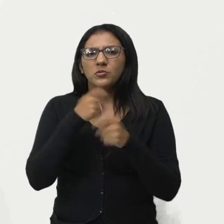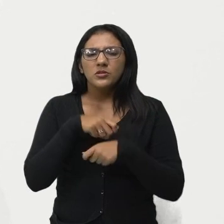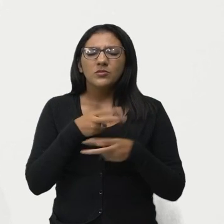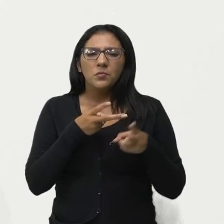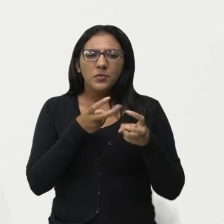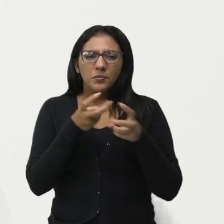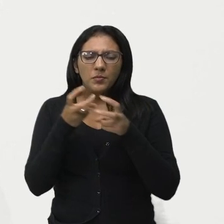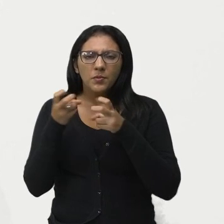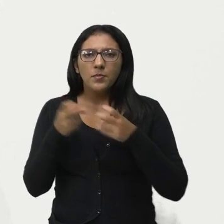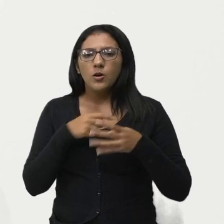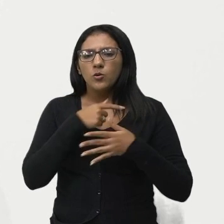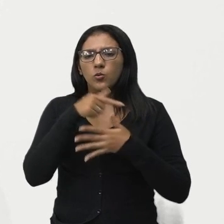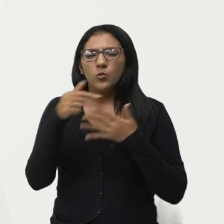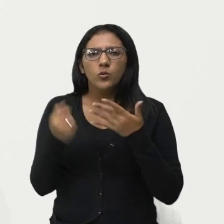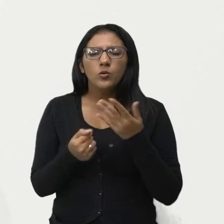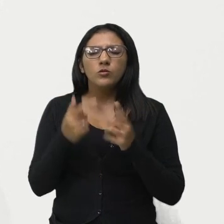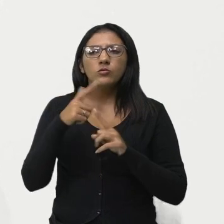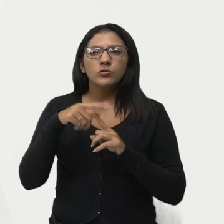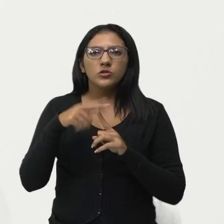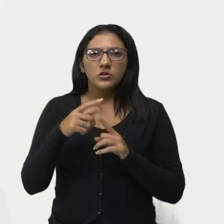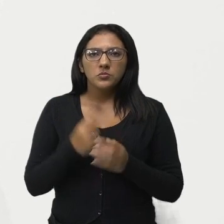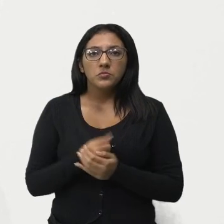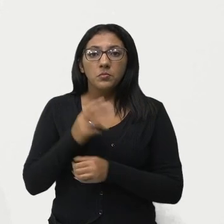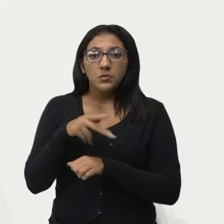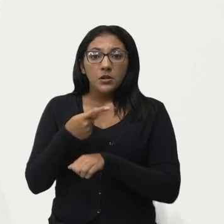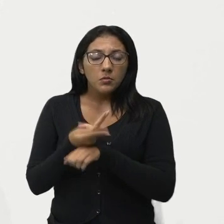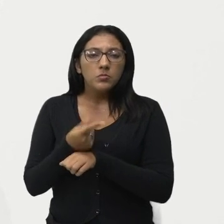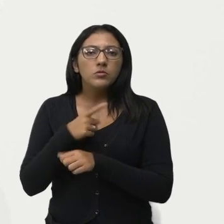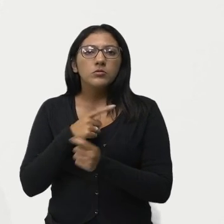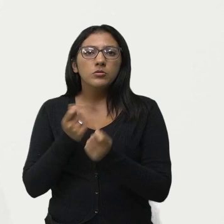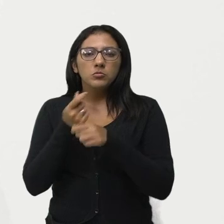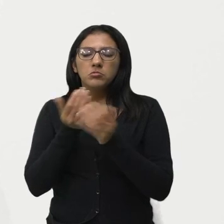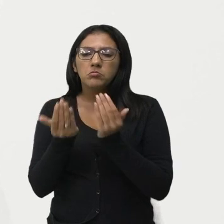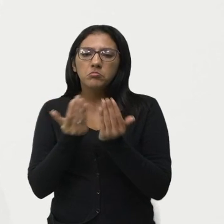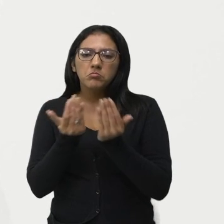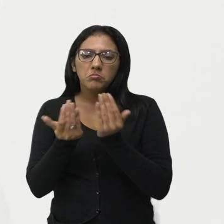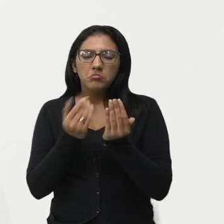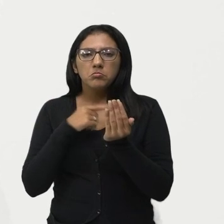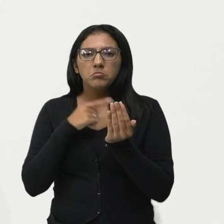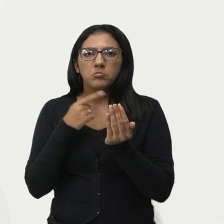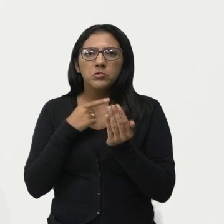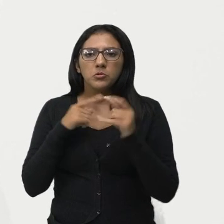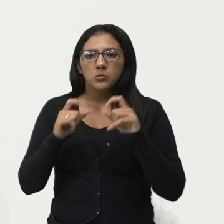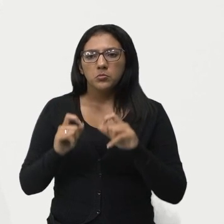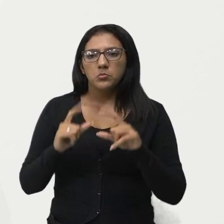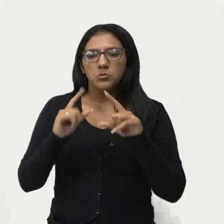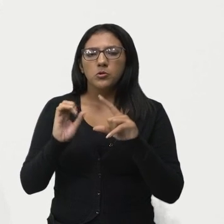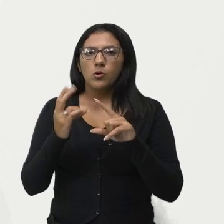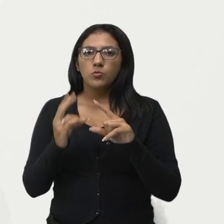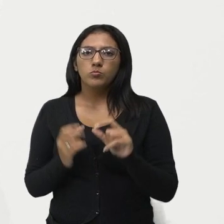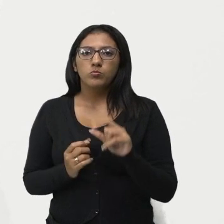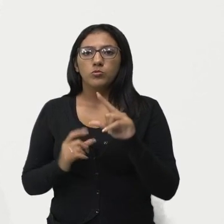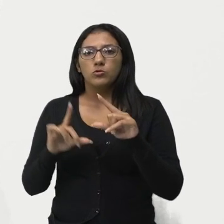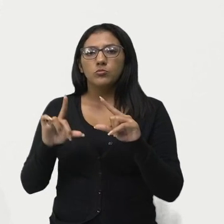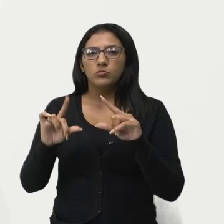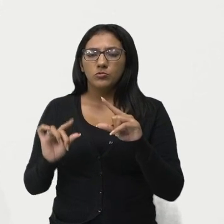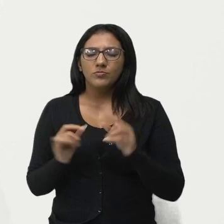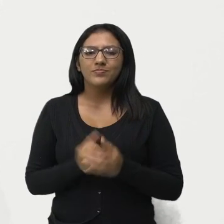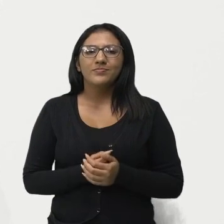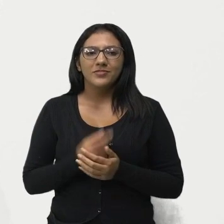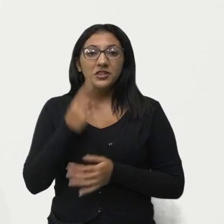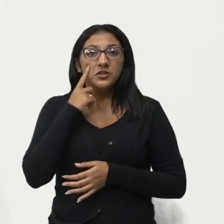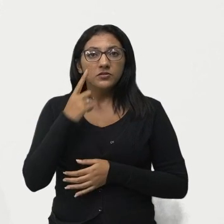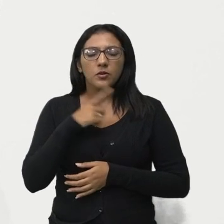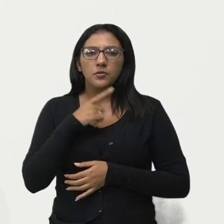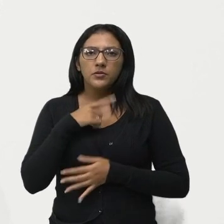as grandezas, tá? Depois a gente estabelece se são diretamente ou inversamente proporcionais. Nós falamos aqui de exemplos